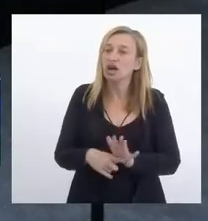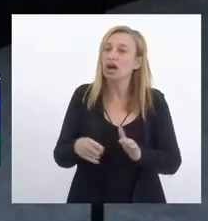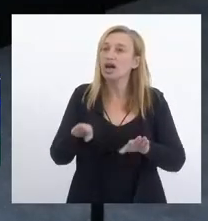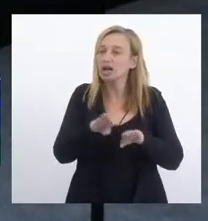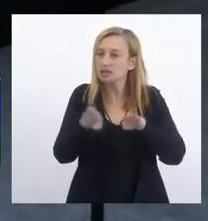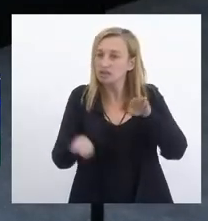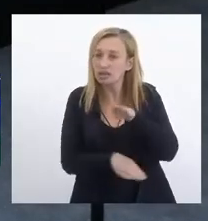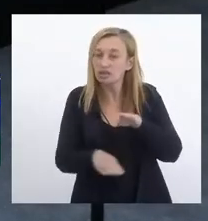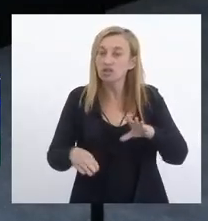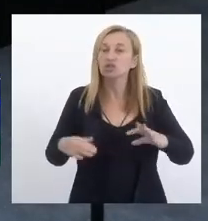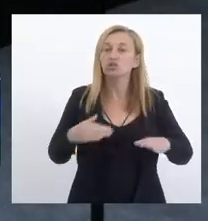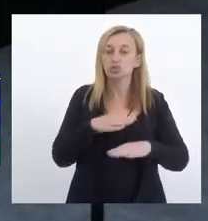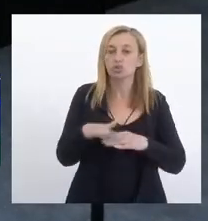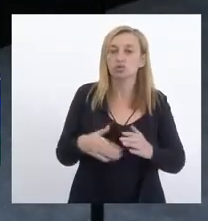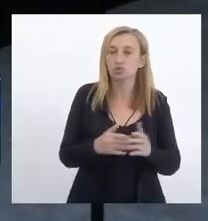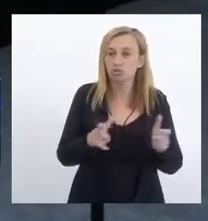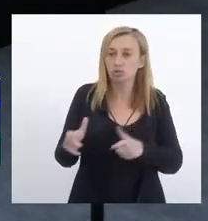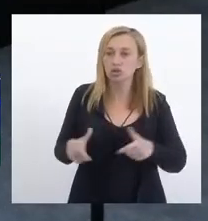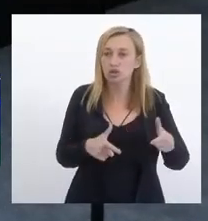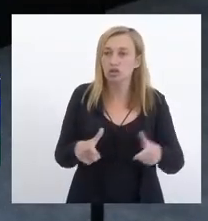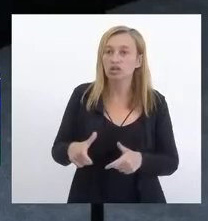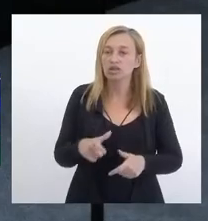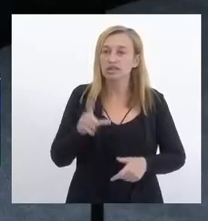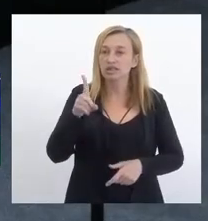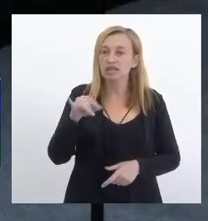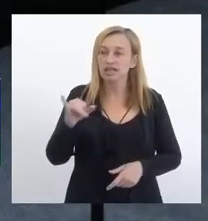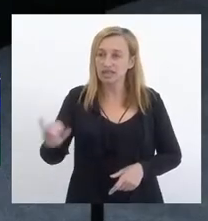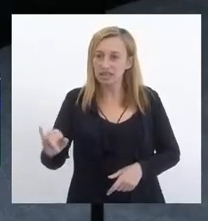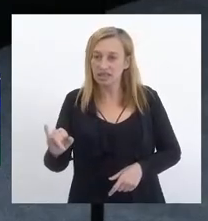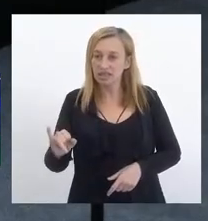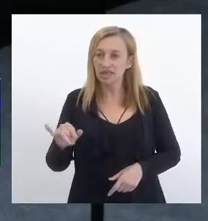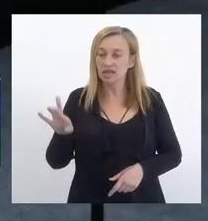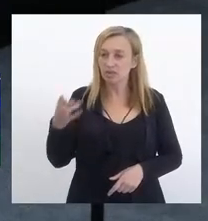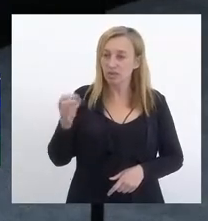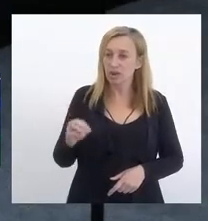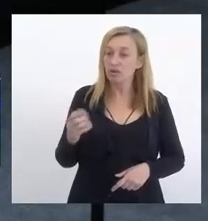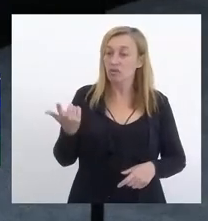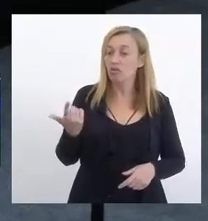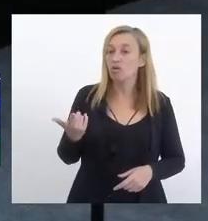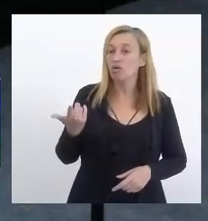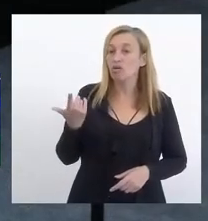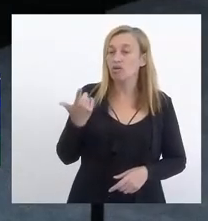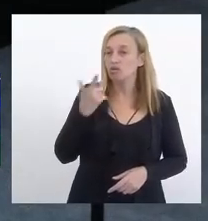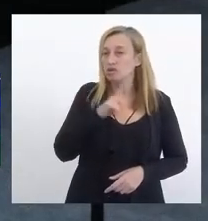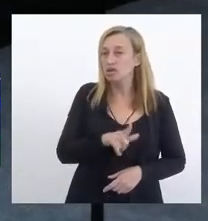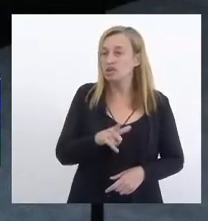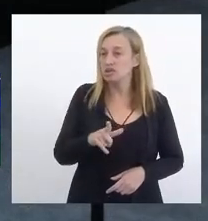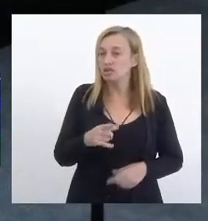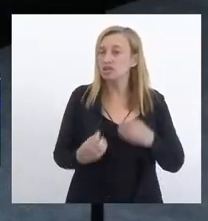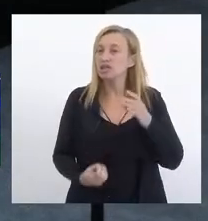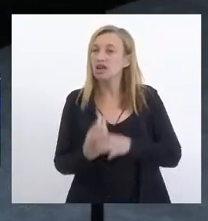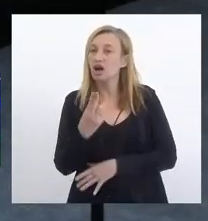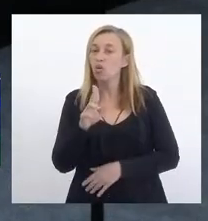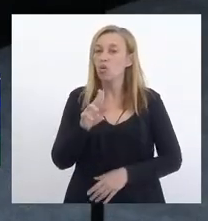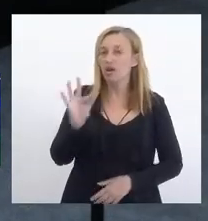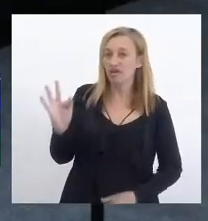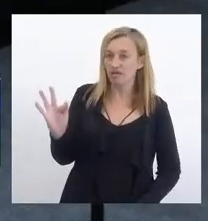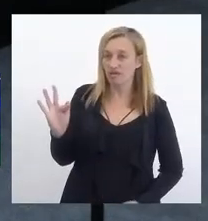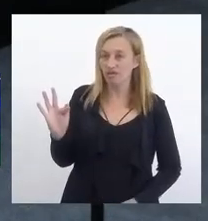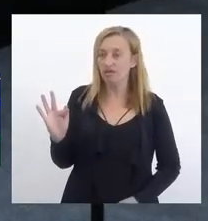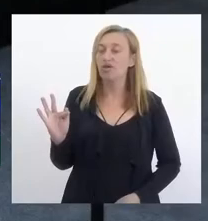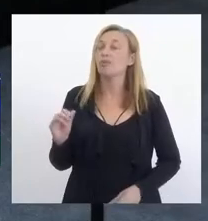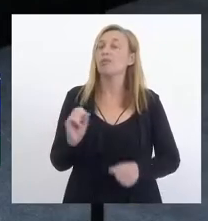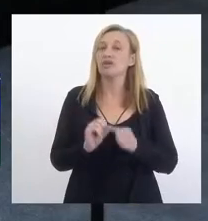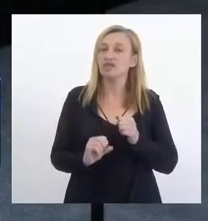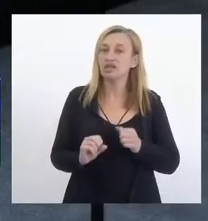desigualdades espaciais. E assim como Darcy Ribeiro acertou em criar o ENF para